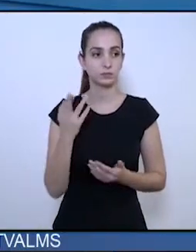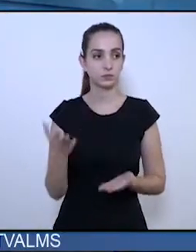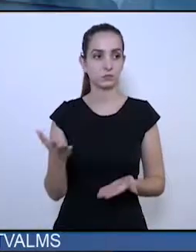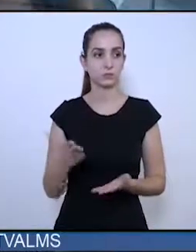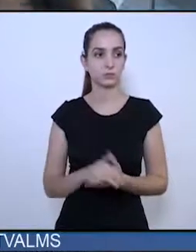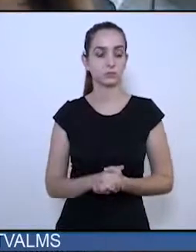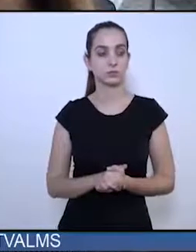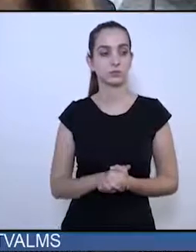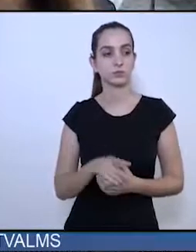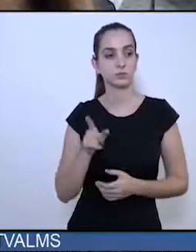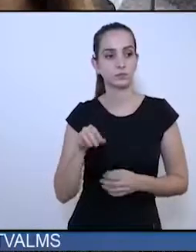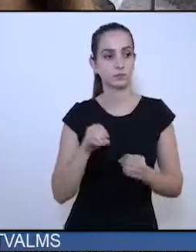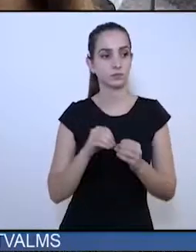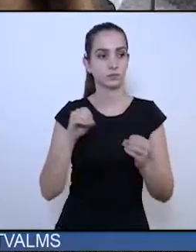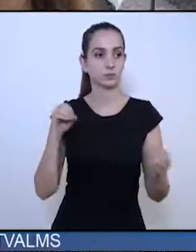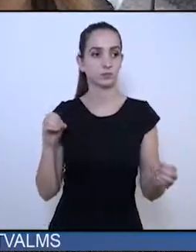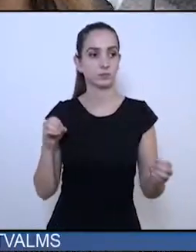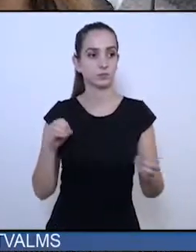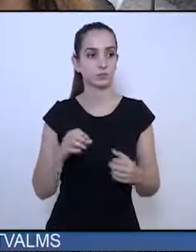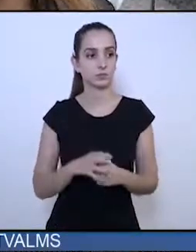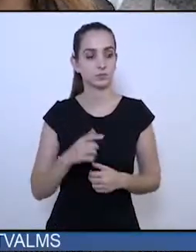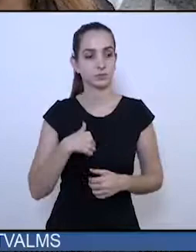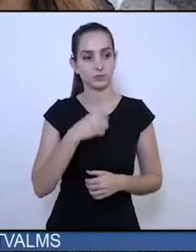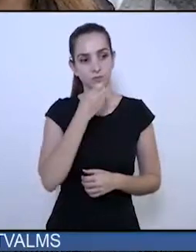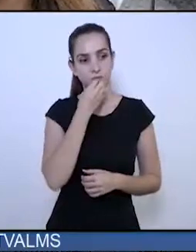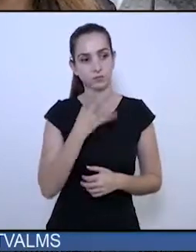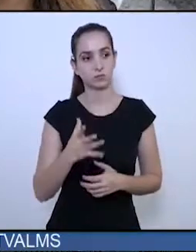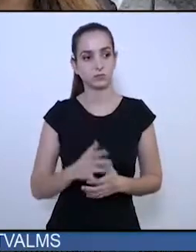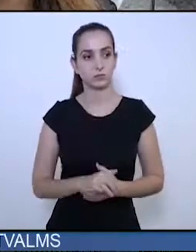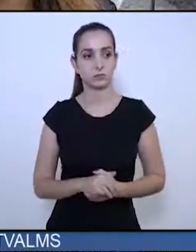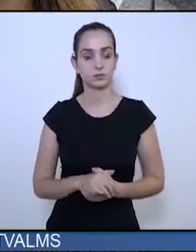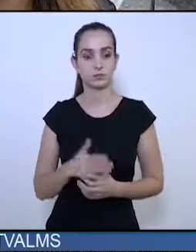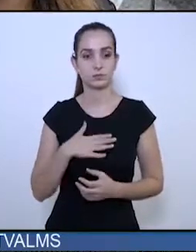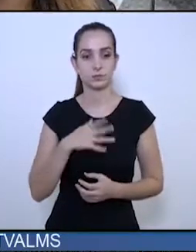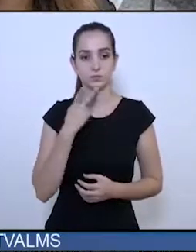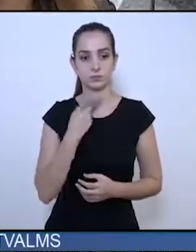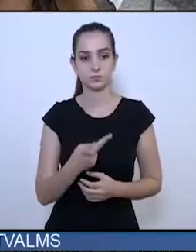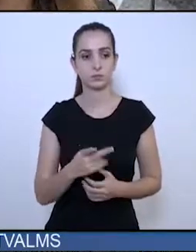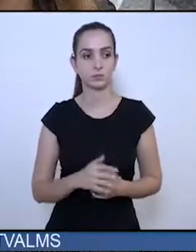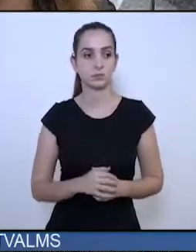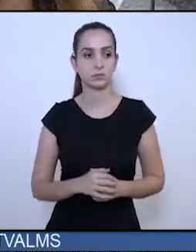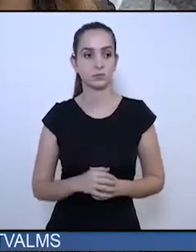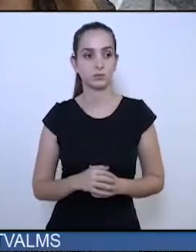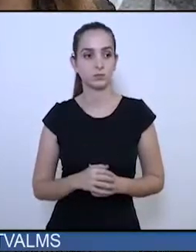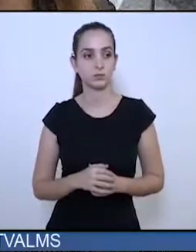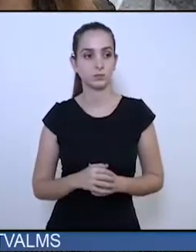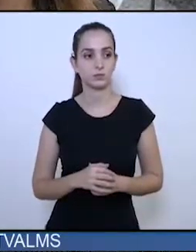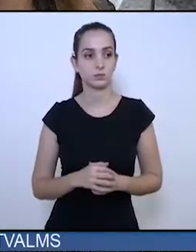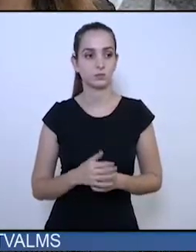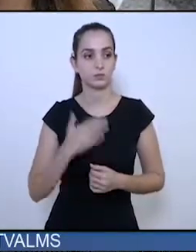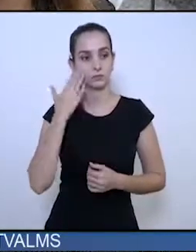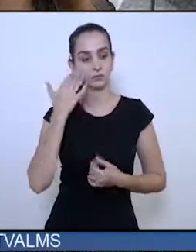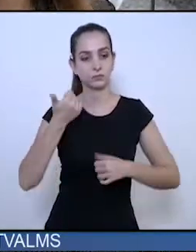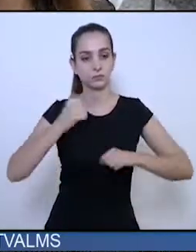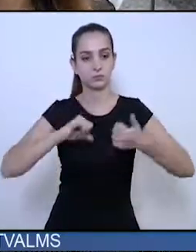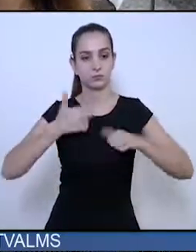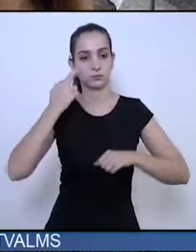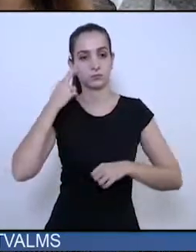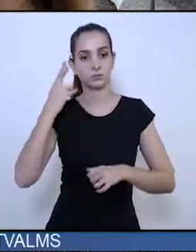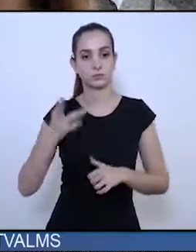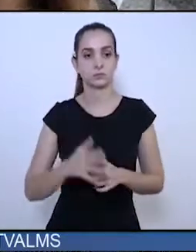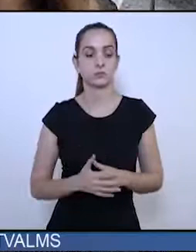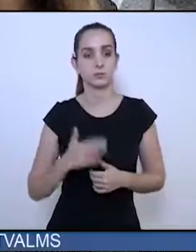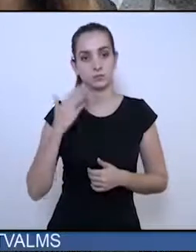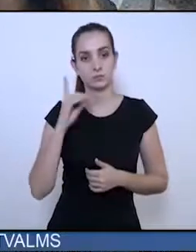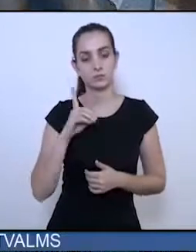quer dizer, que é oposição, eu estou bem. É com a minha fala aqui. Muito obrigado pela avaliação de Vossa Excelência. Muito obrigado.